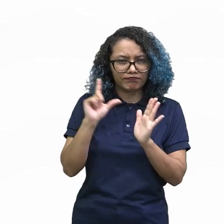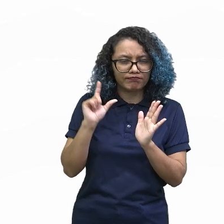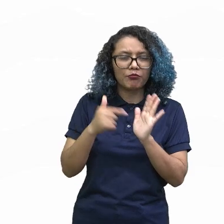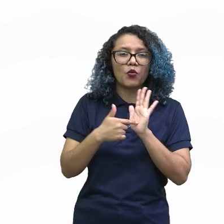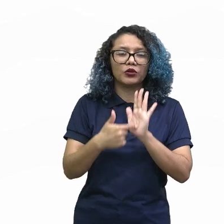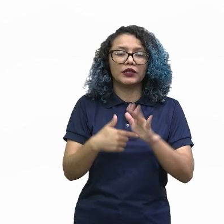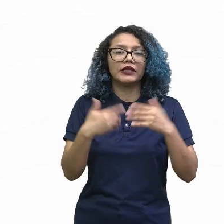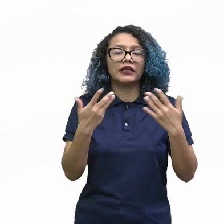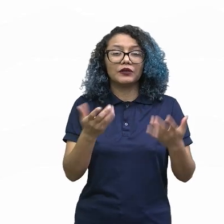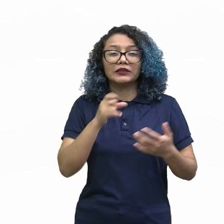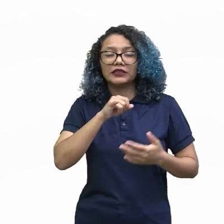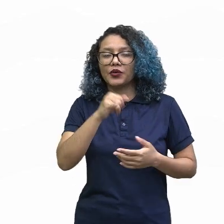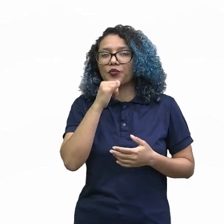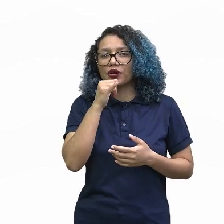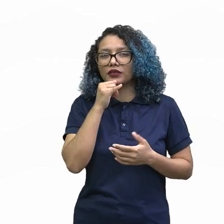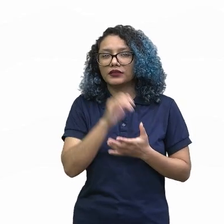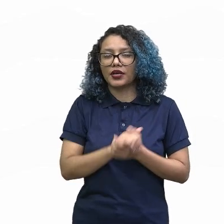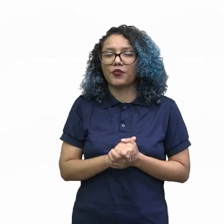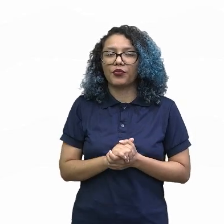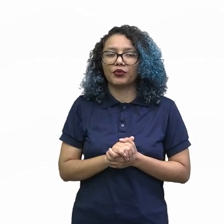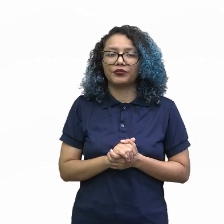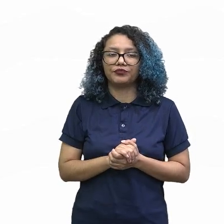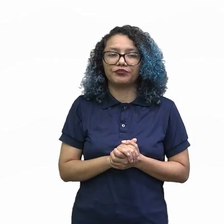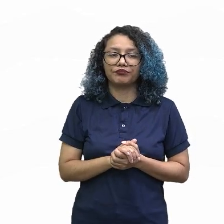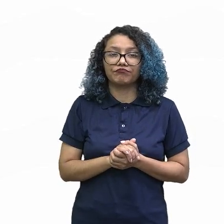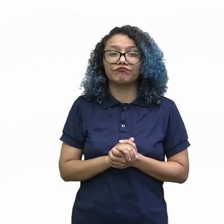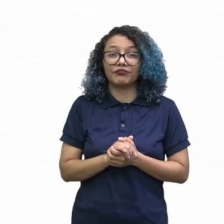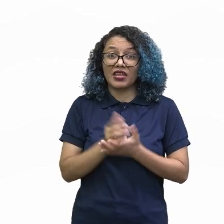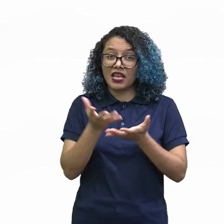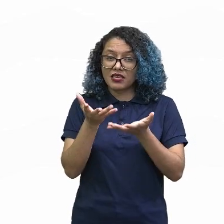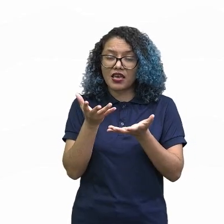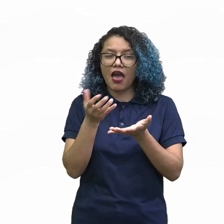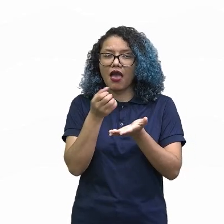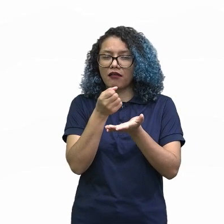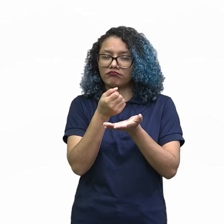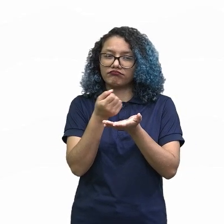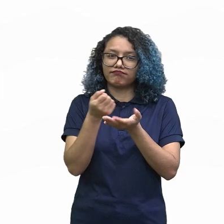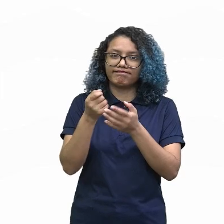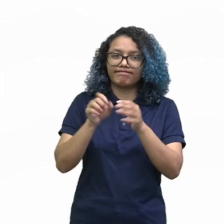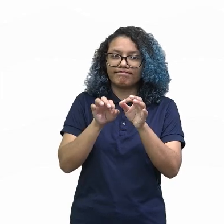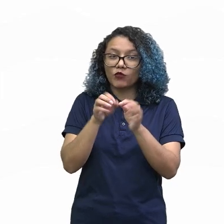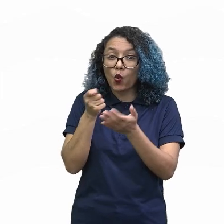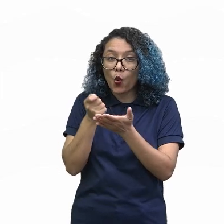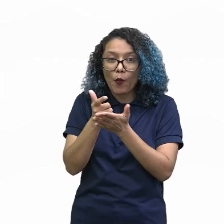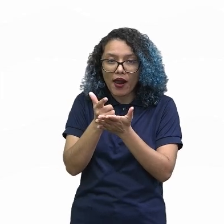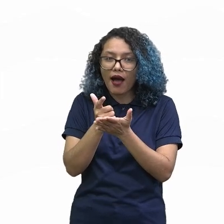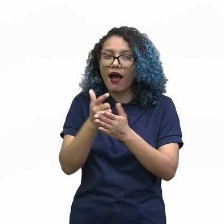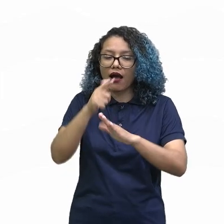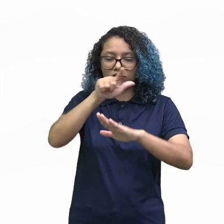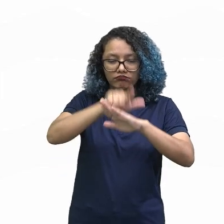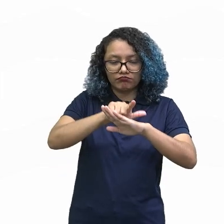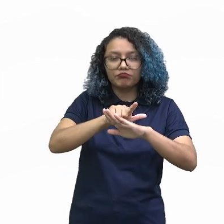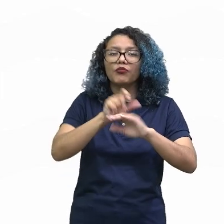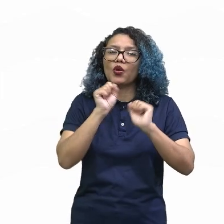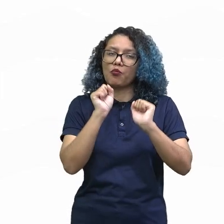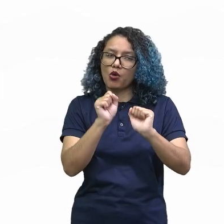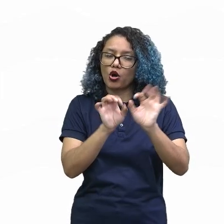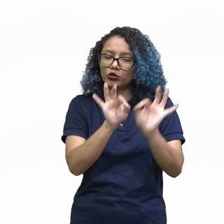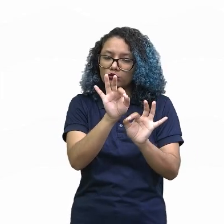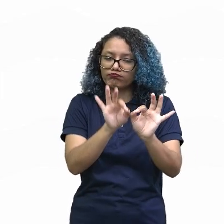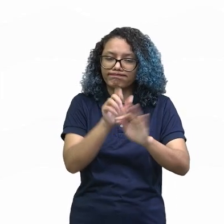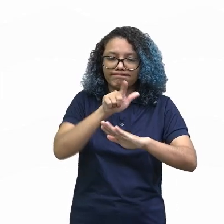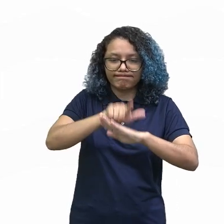quiser contratar, por exemplo, as placas solares, ela pode instalar na sua casa, né? Lá no telhado da sua residência, por